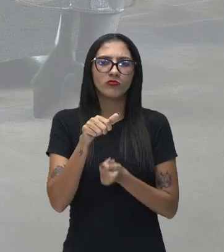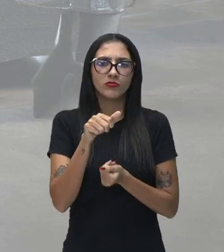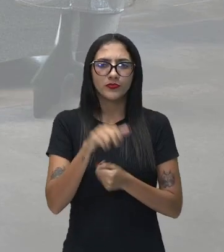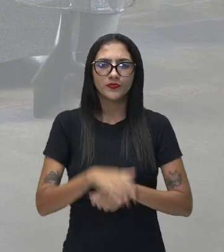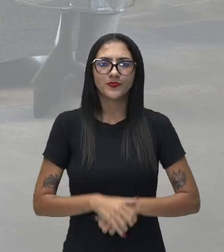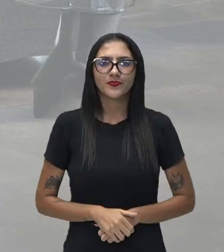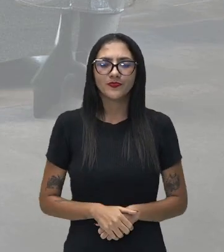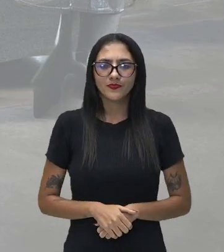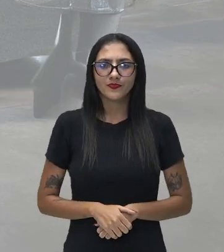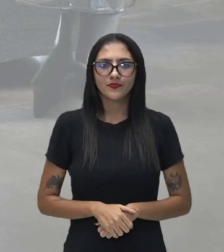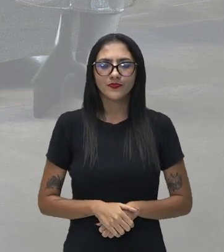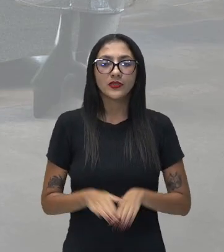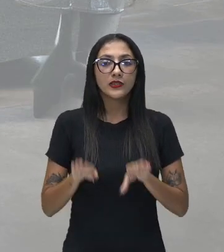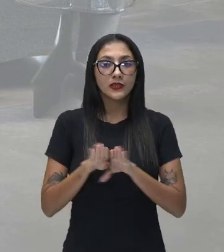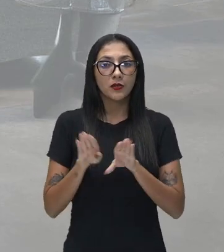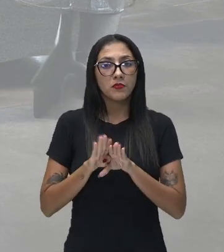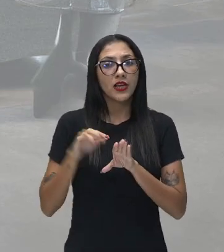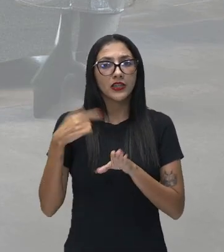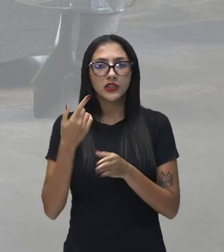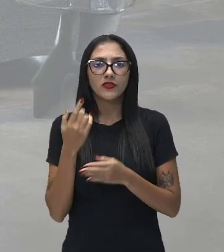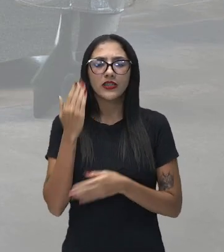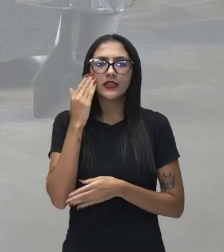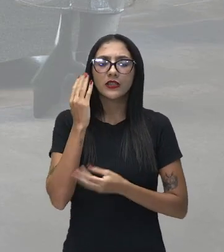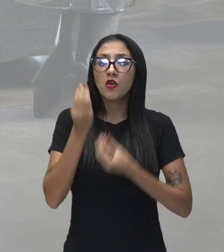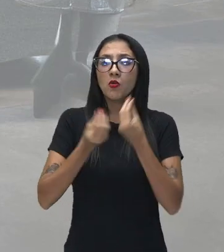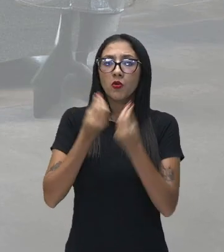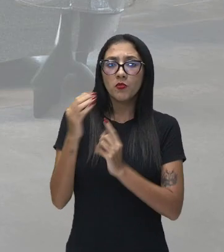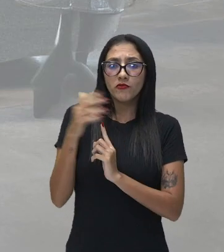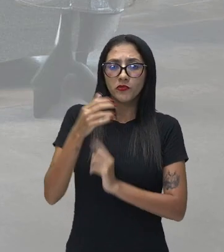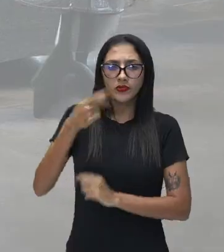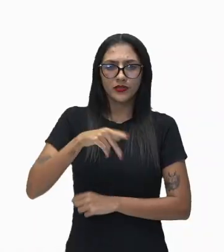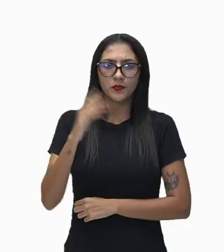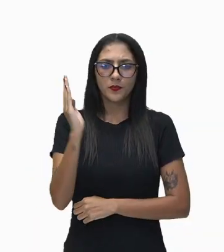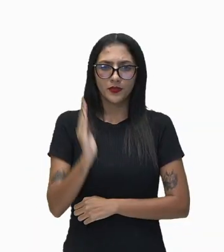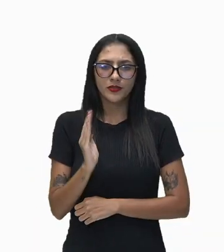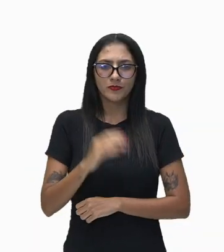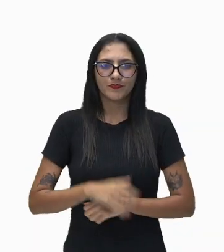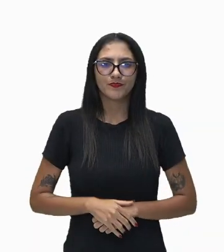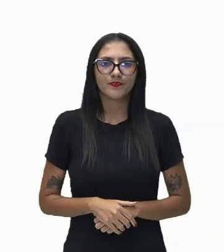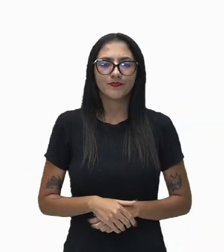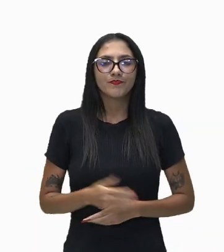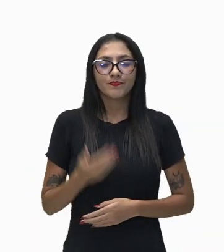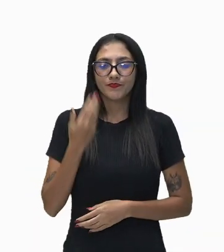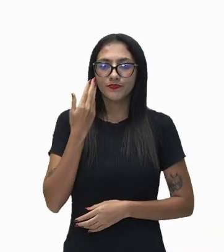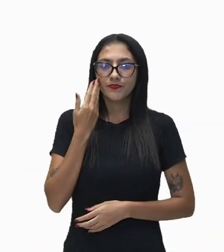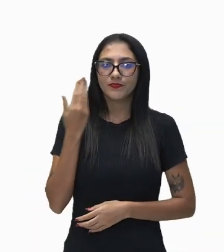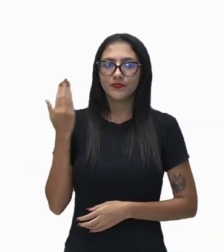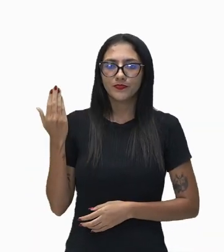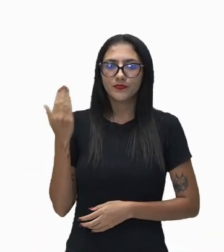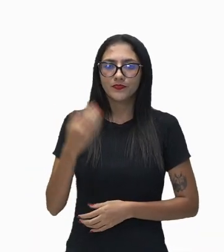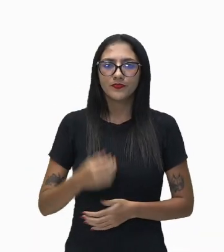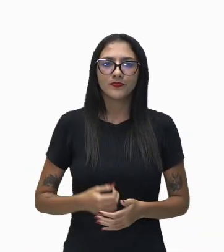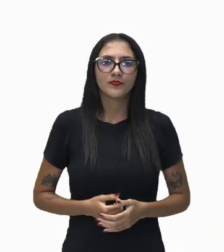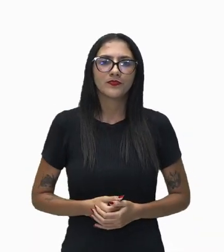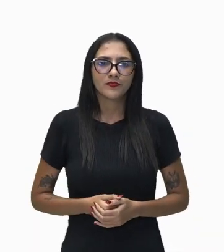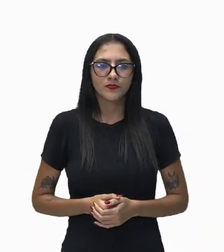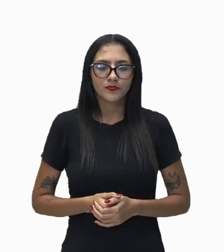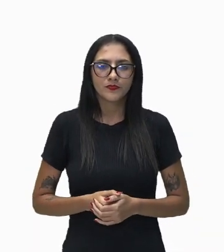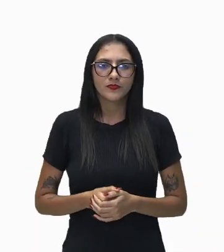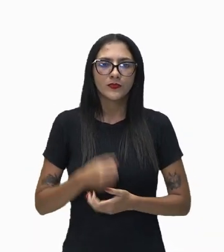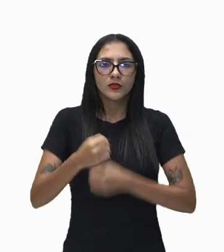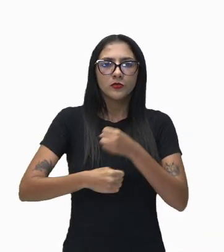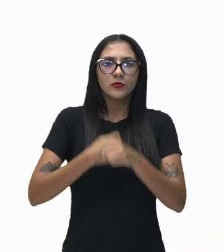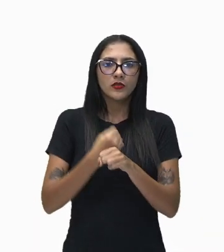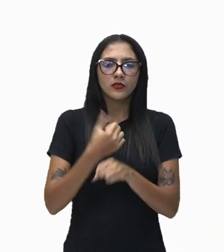bom? E vamos entender também como é que isso nos afetou. Então vamos lá. A quebra da Bolsa de Valores de Nova York em